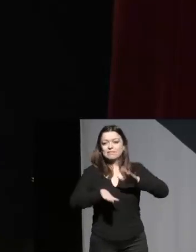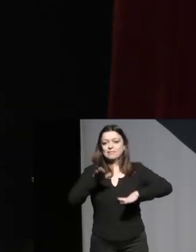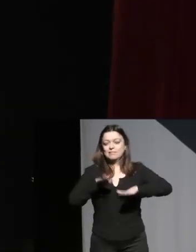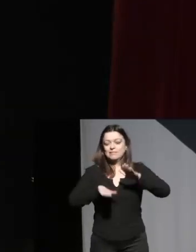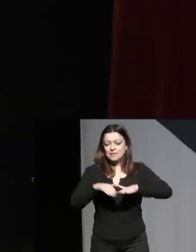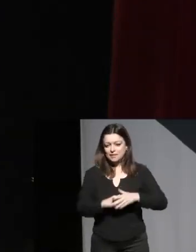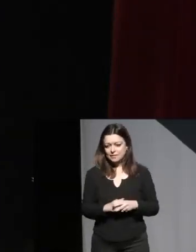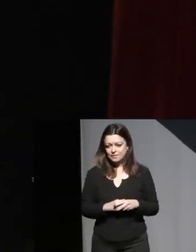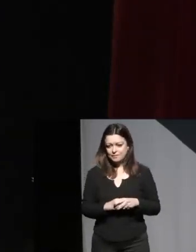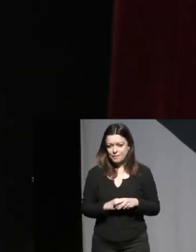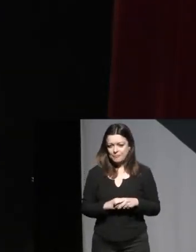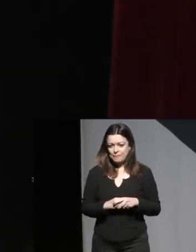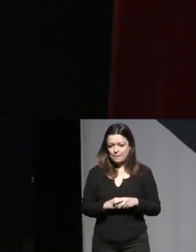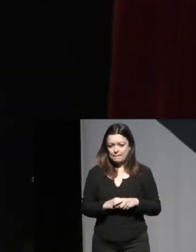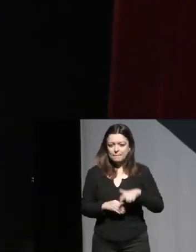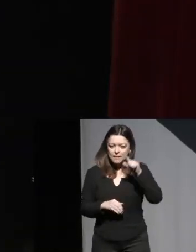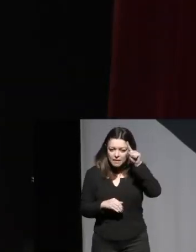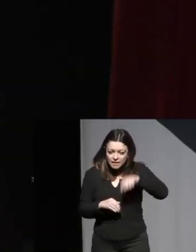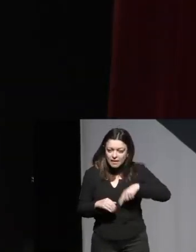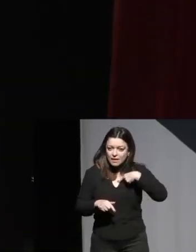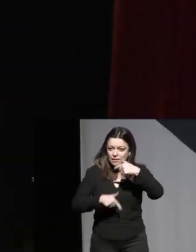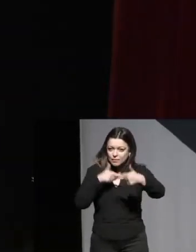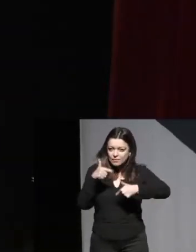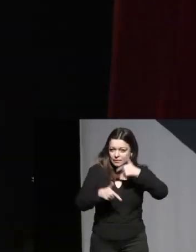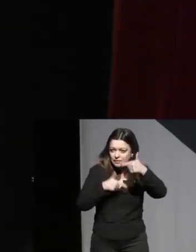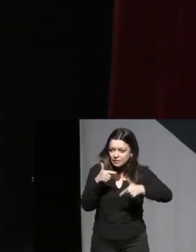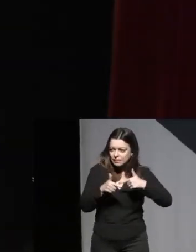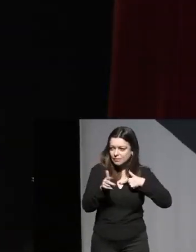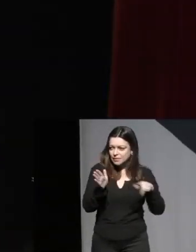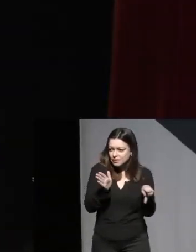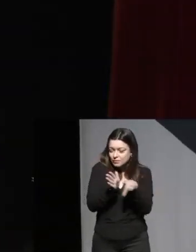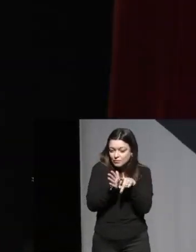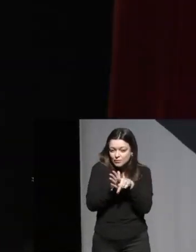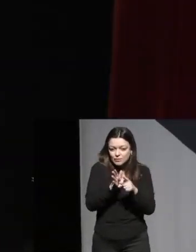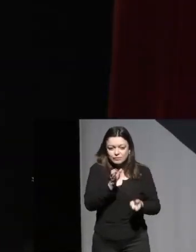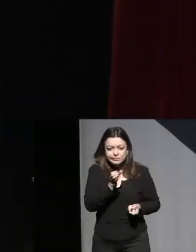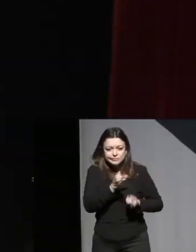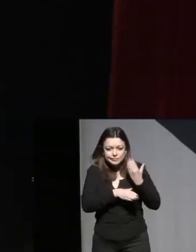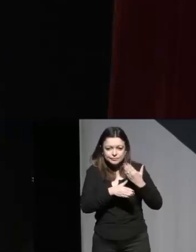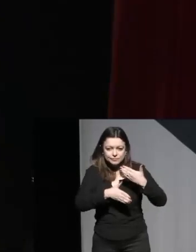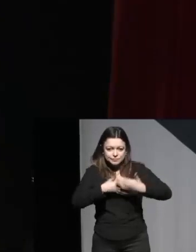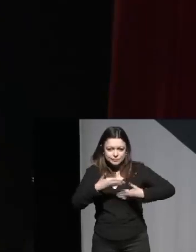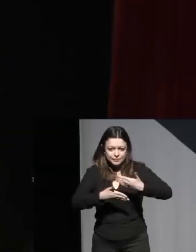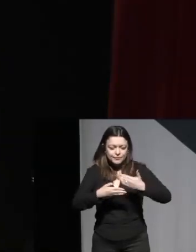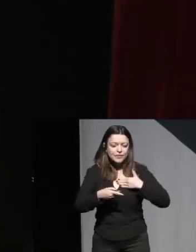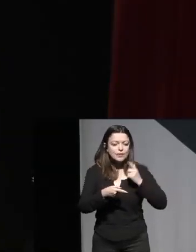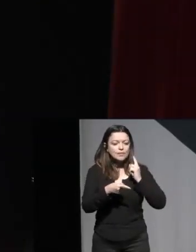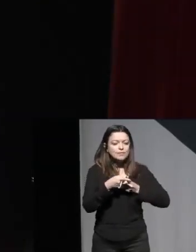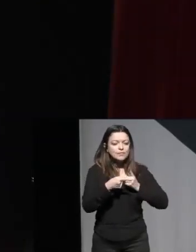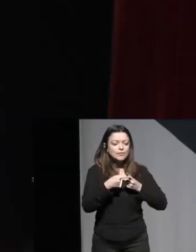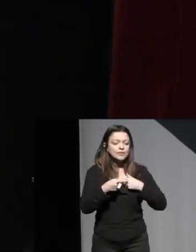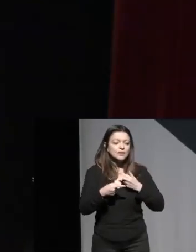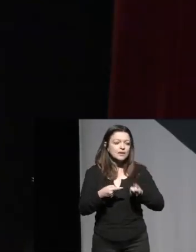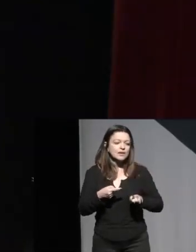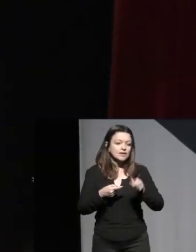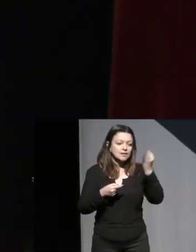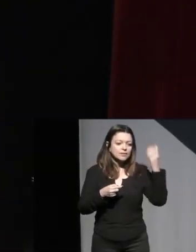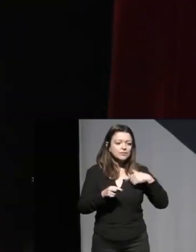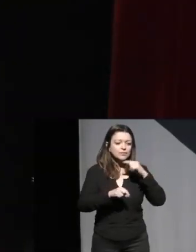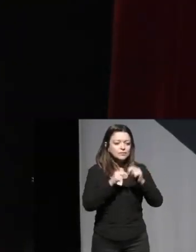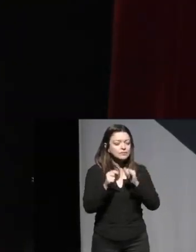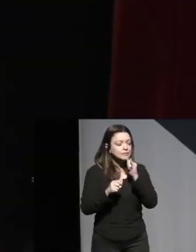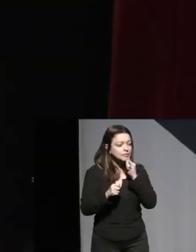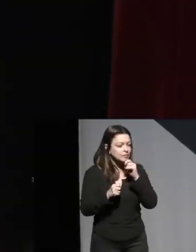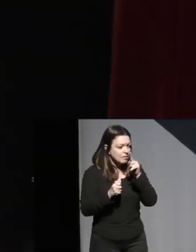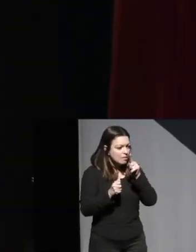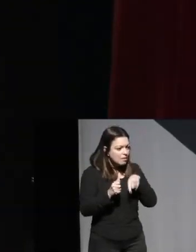a atividade patrimonial. Eu digo isso porque muitas vezes se tem tratado a tributação